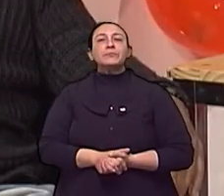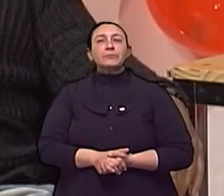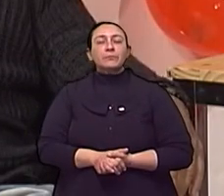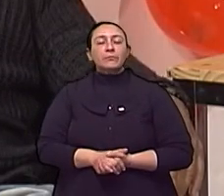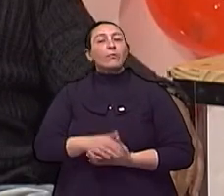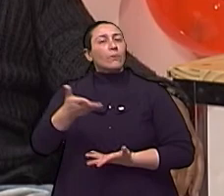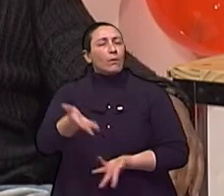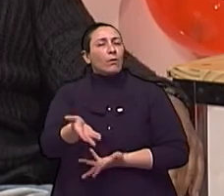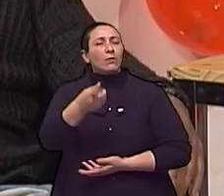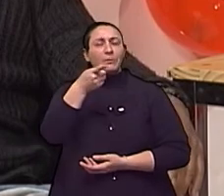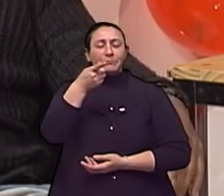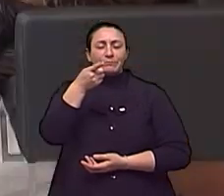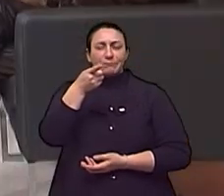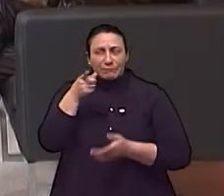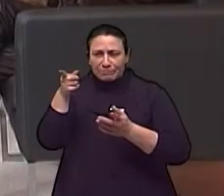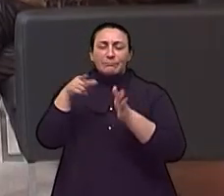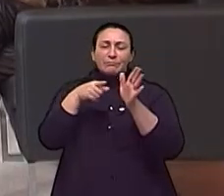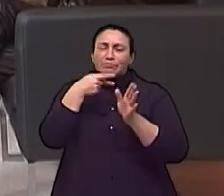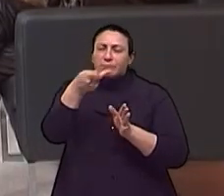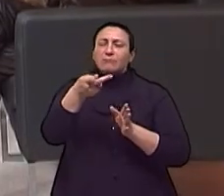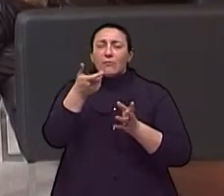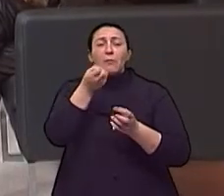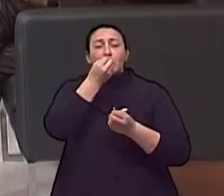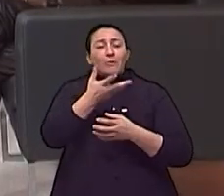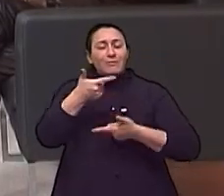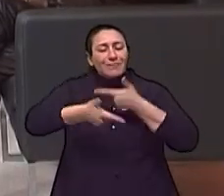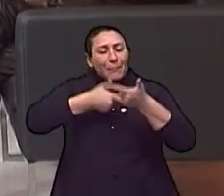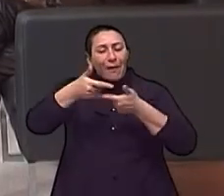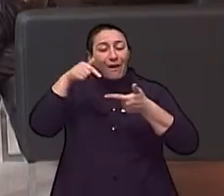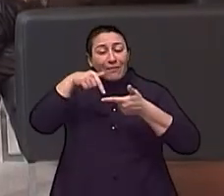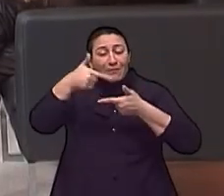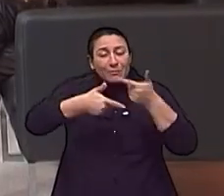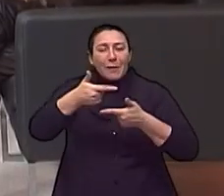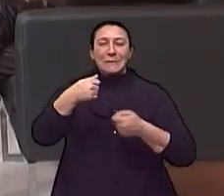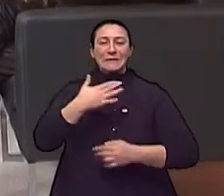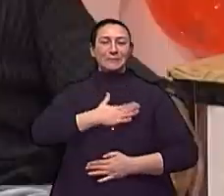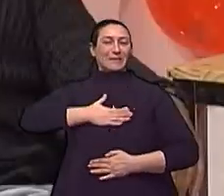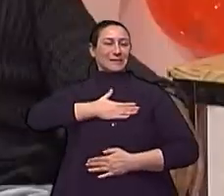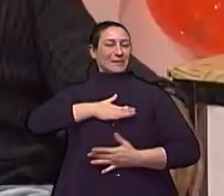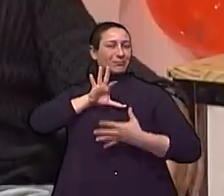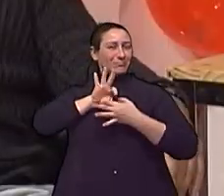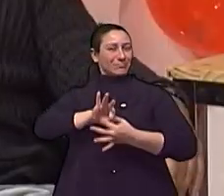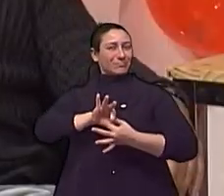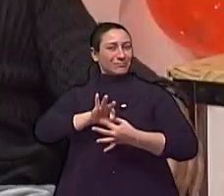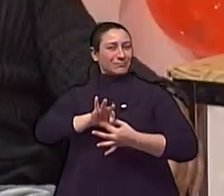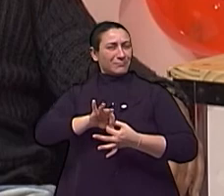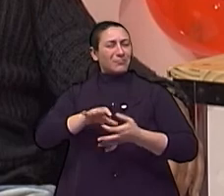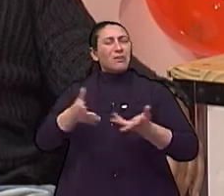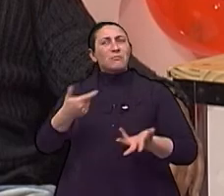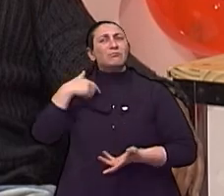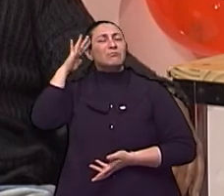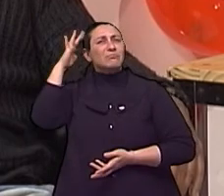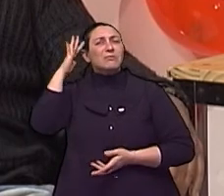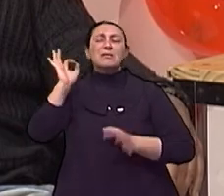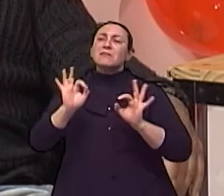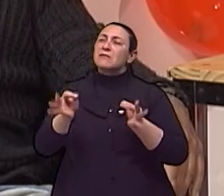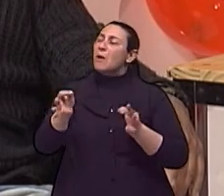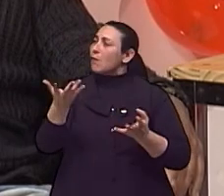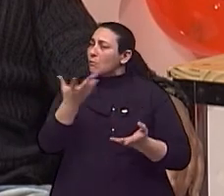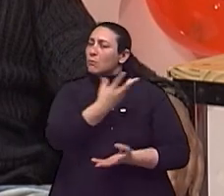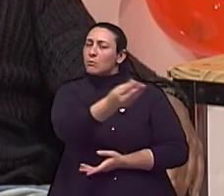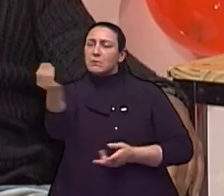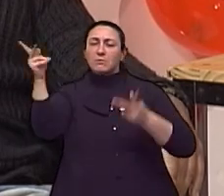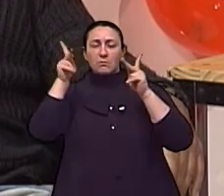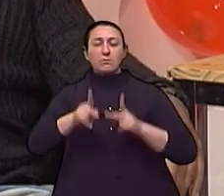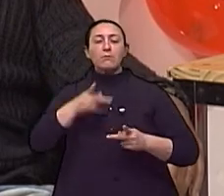tu falas assim ó que coisa boa se o trabalho pudesse ser sempre um prazer o trabalho foi feito para isso né a gente tem aquela